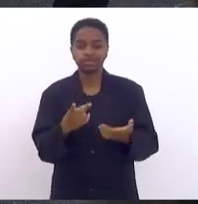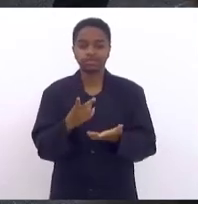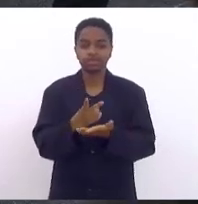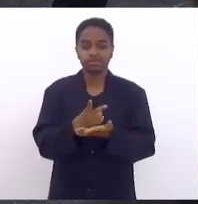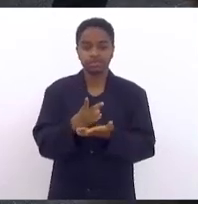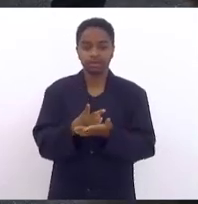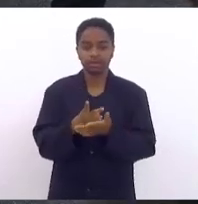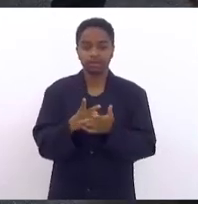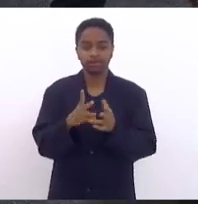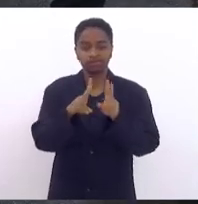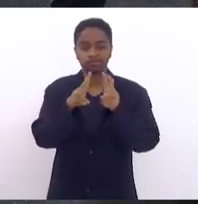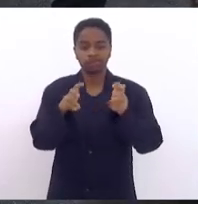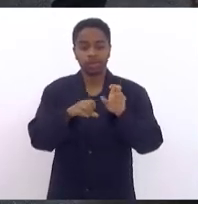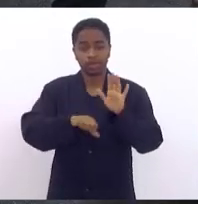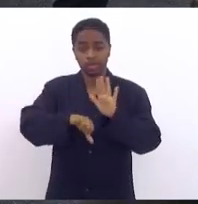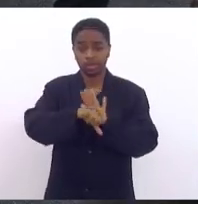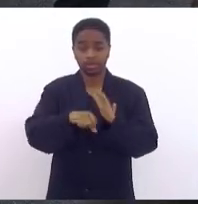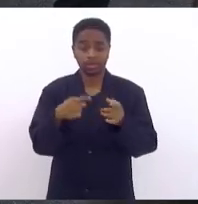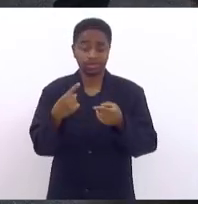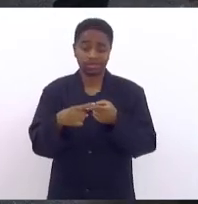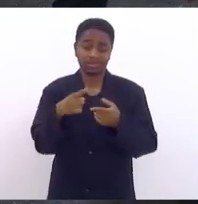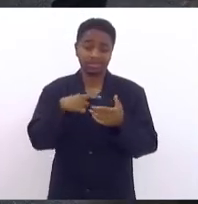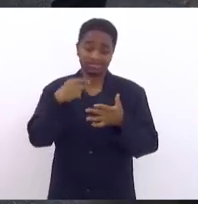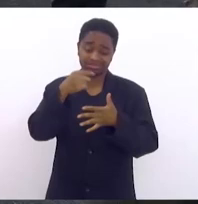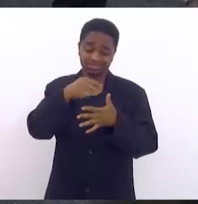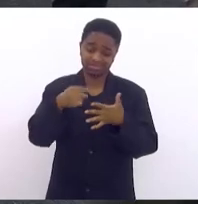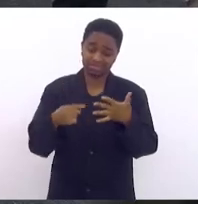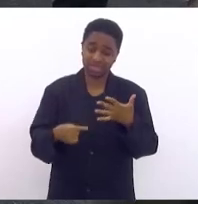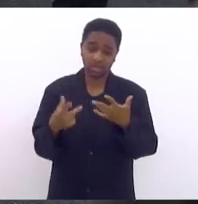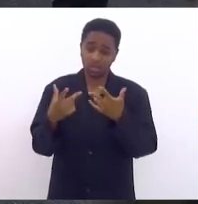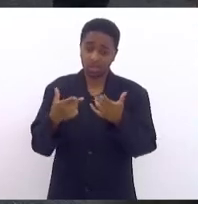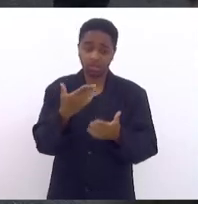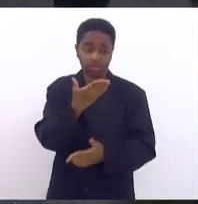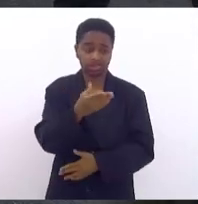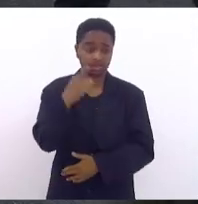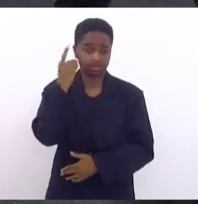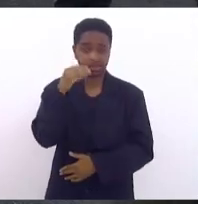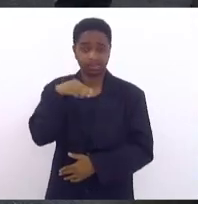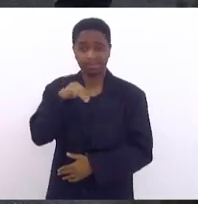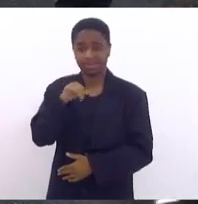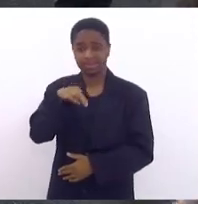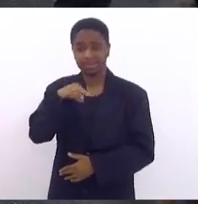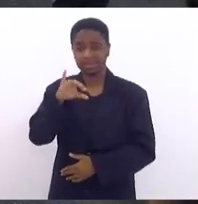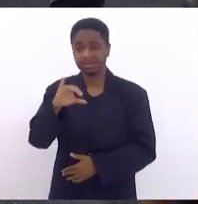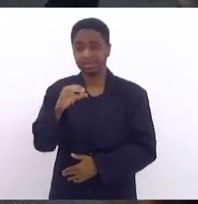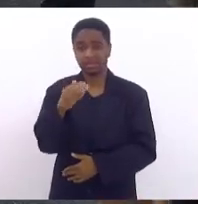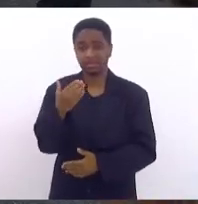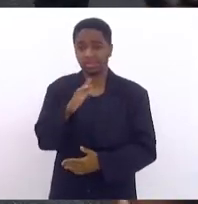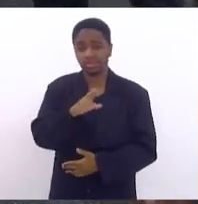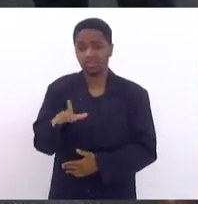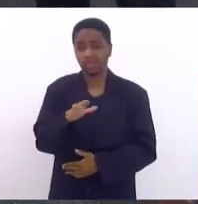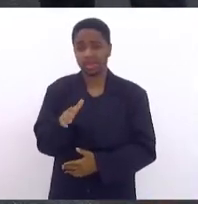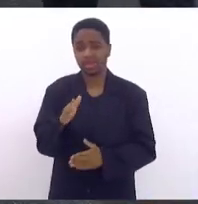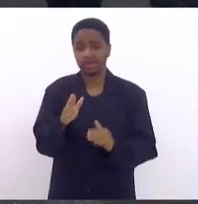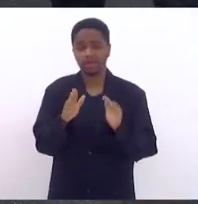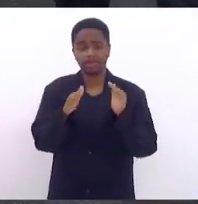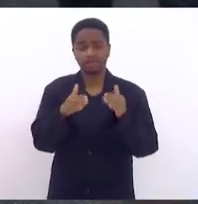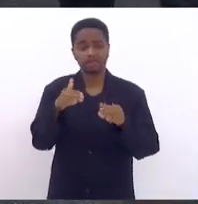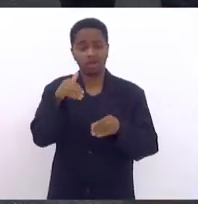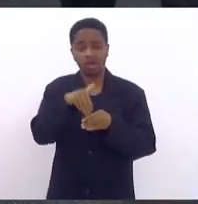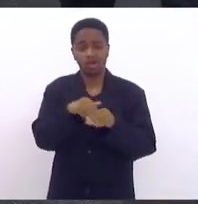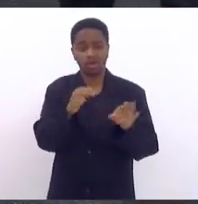a criminalidade. Por razões que agora aqui também, como diz o Carlos Mink, não é uma questão eleitoreira, nada